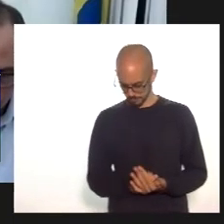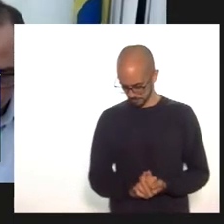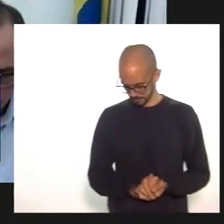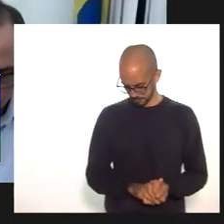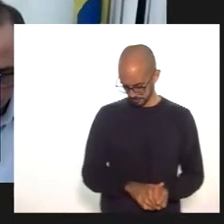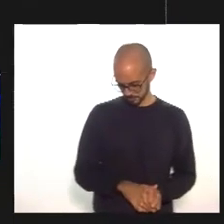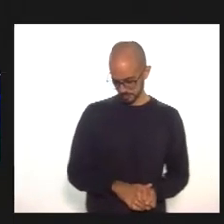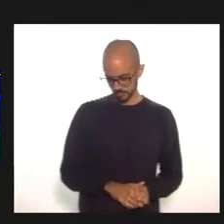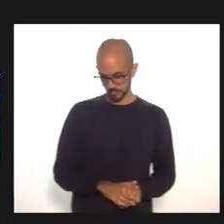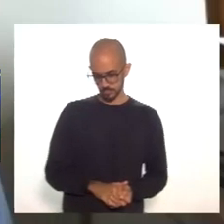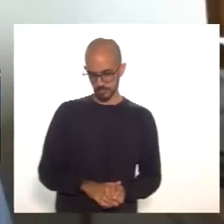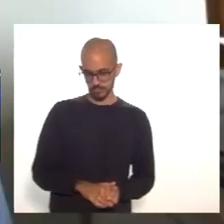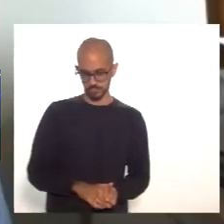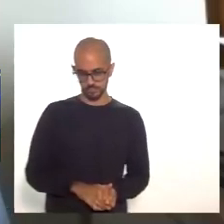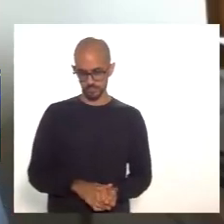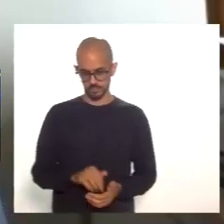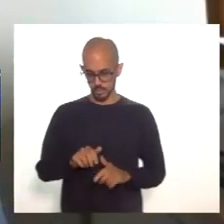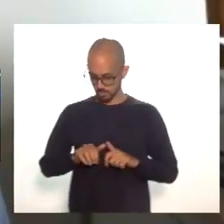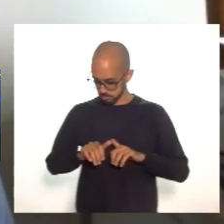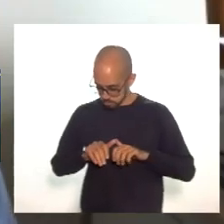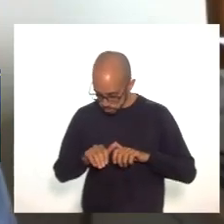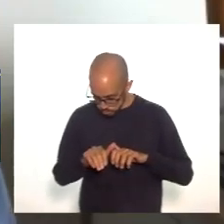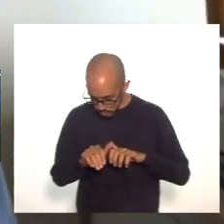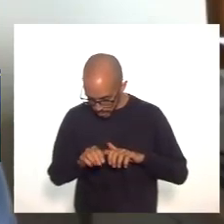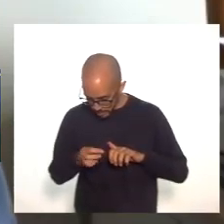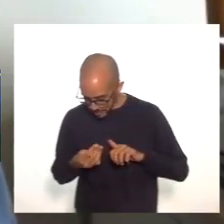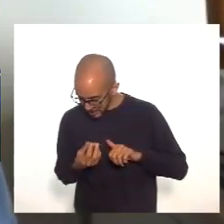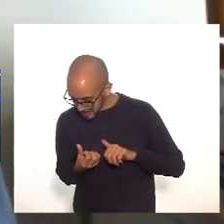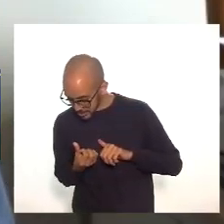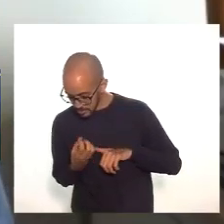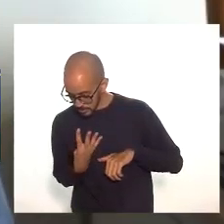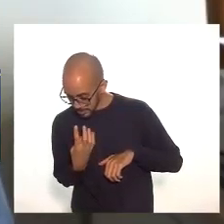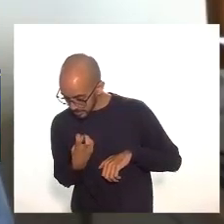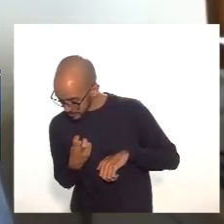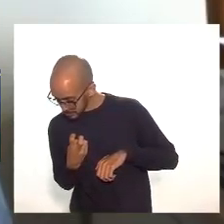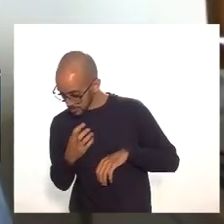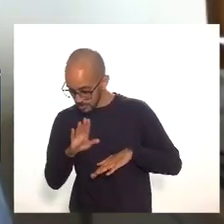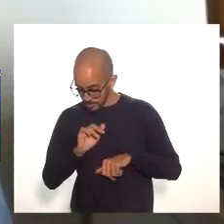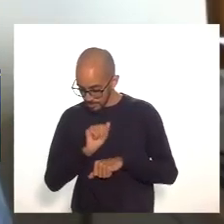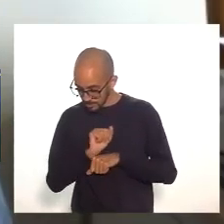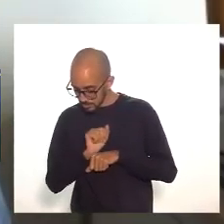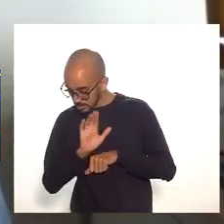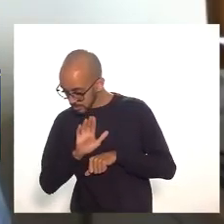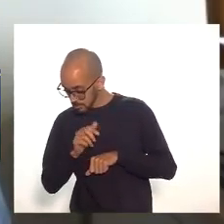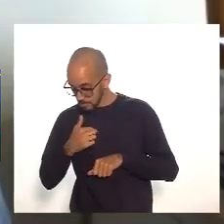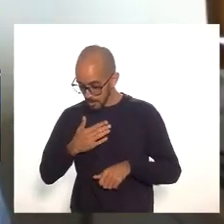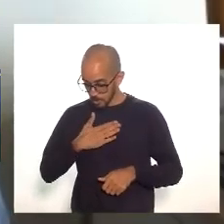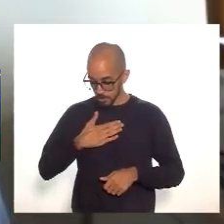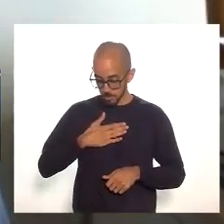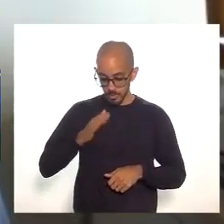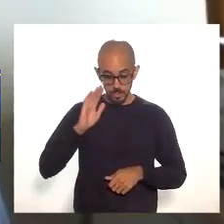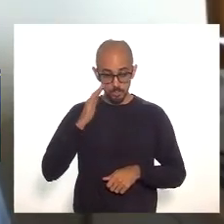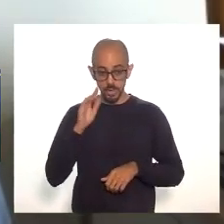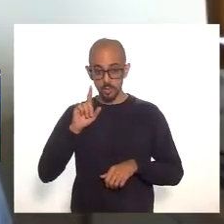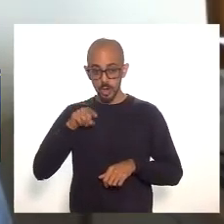pegando o 3645, que é o projeto, no meu entendimento, das